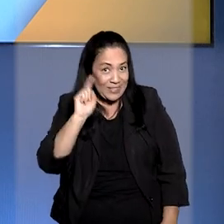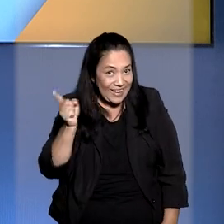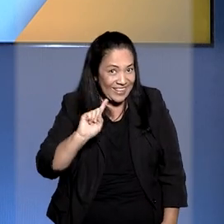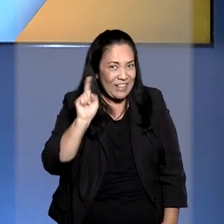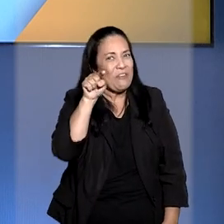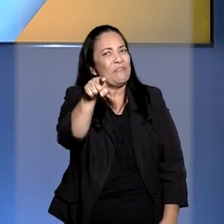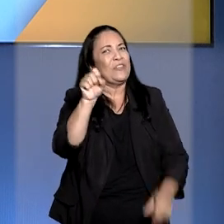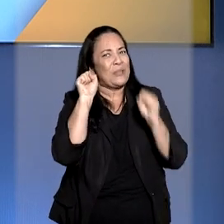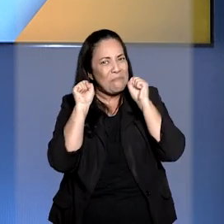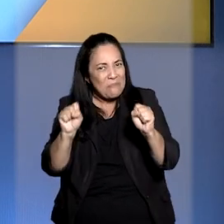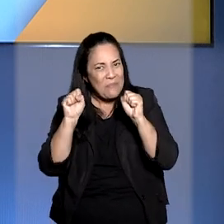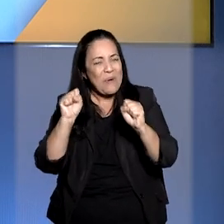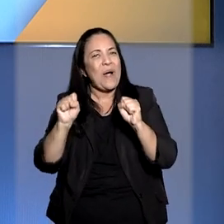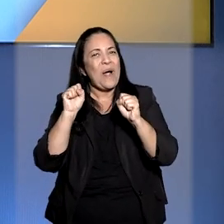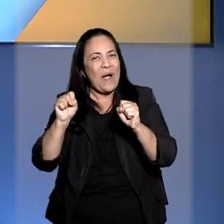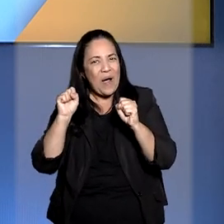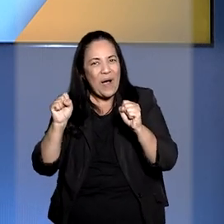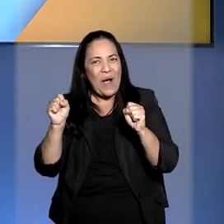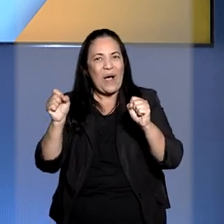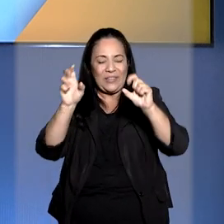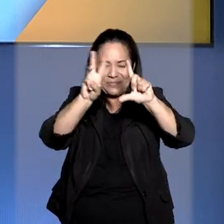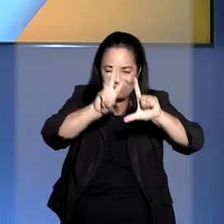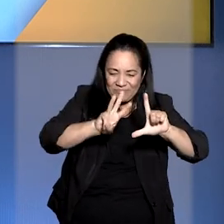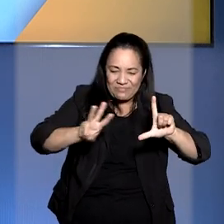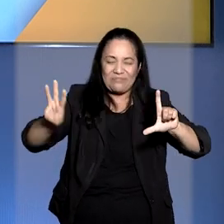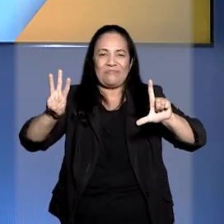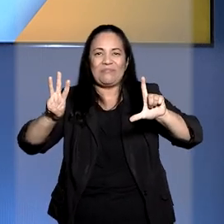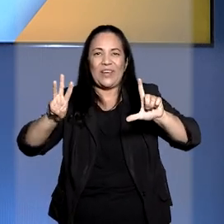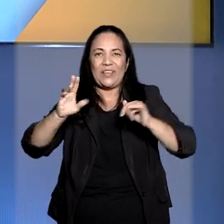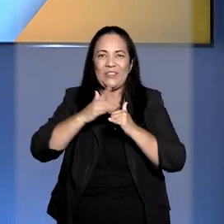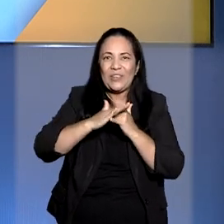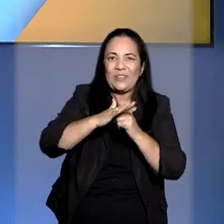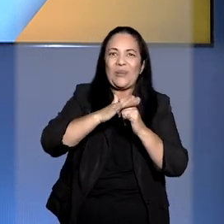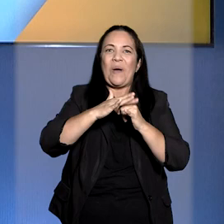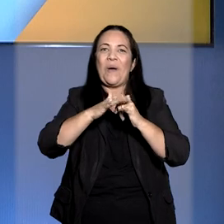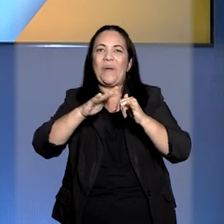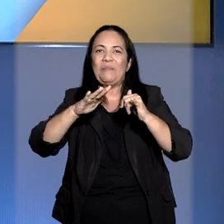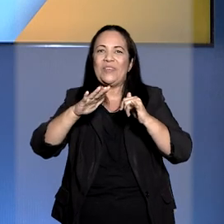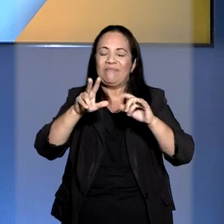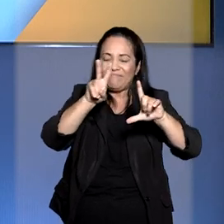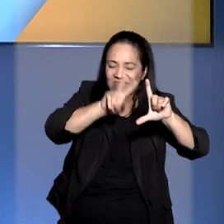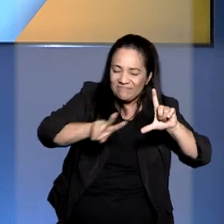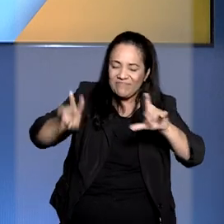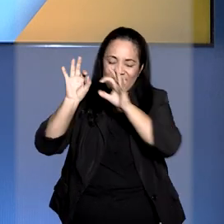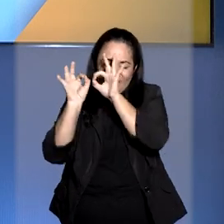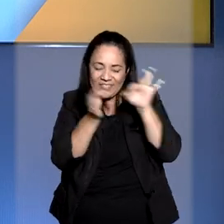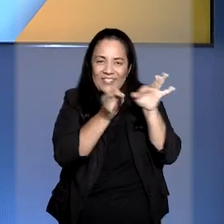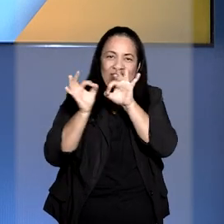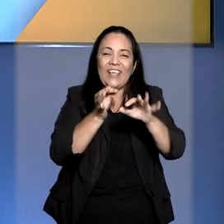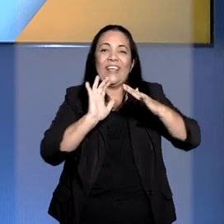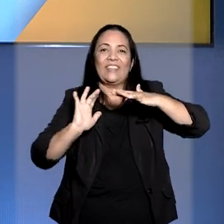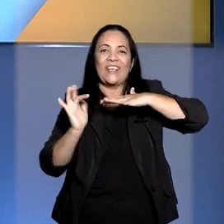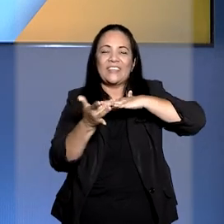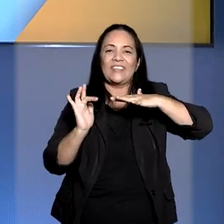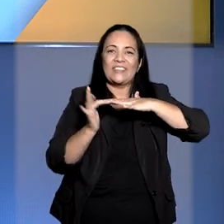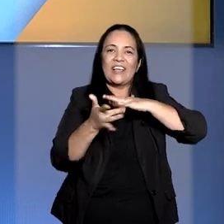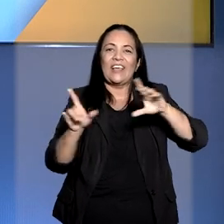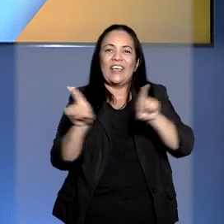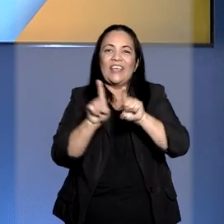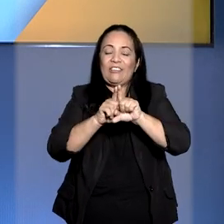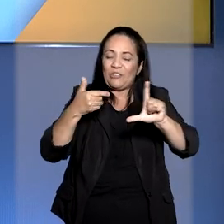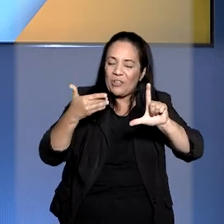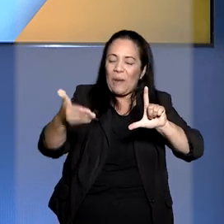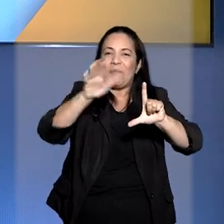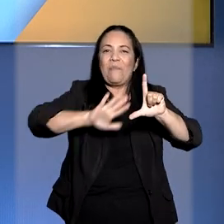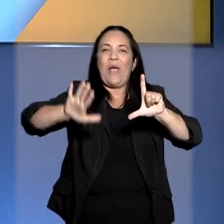não esqueça que você pode acompanhar outras decisões e informações do tribunal no nosso canal do YouTube nas redes sociais